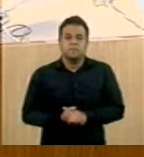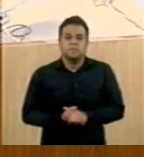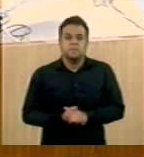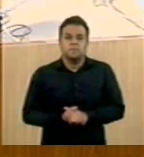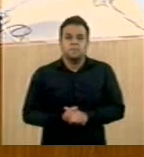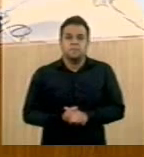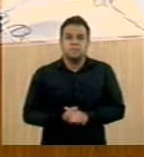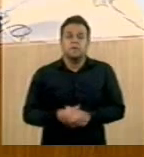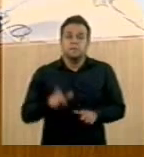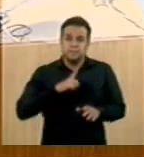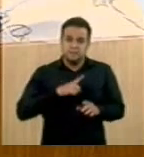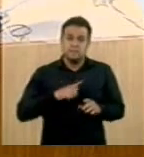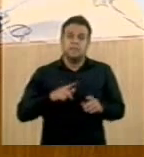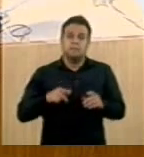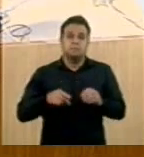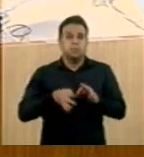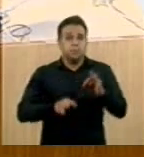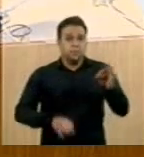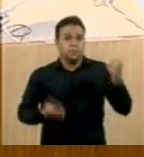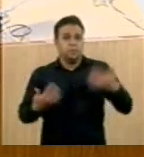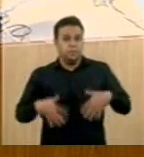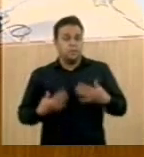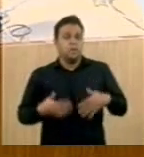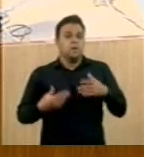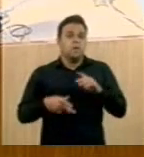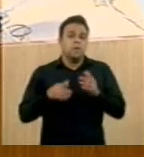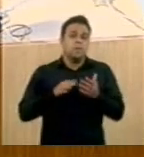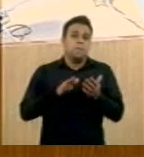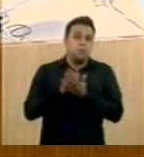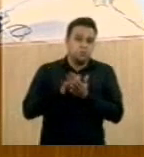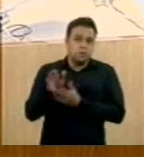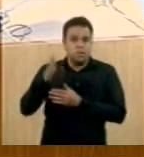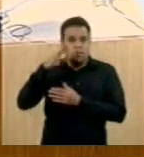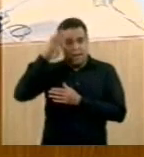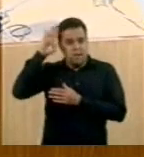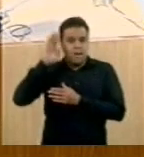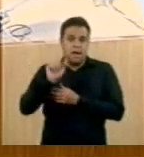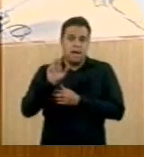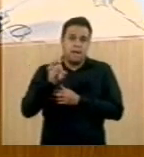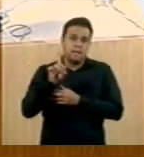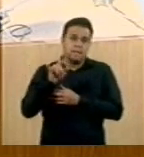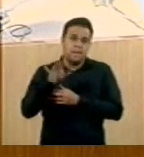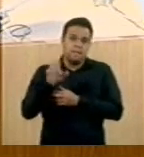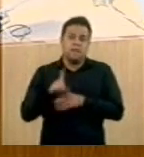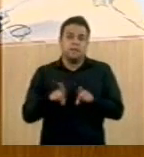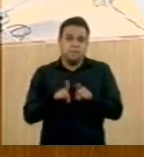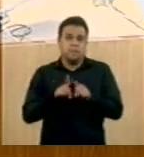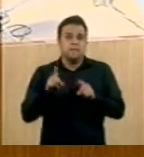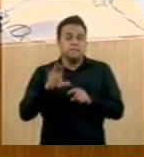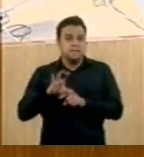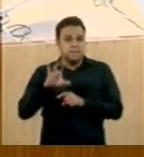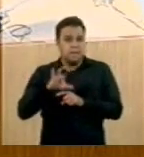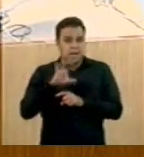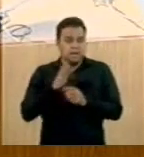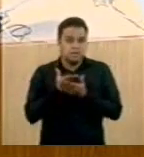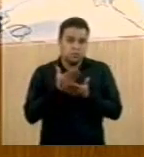produção acadêmica e científica documenta o início da produção cultural sobre o HIV como uma